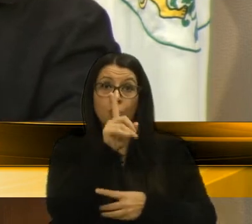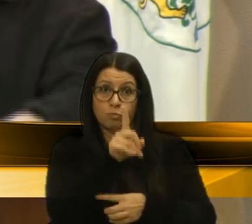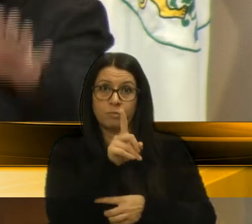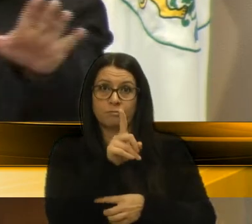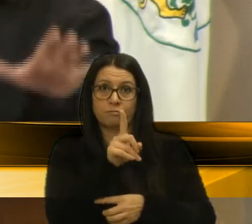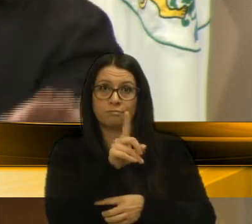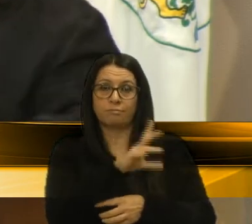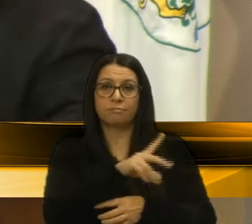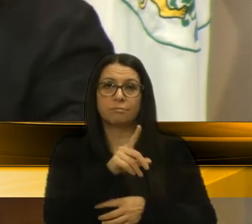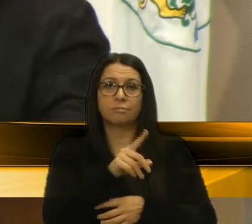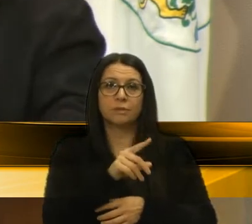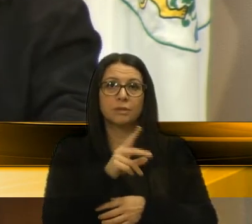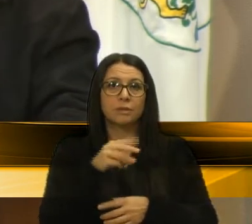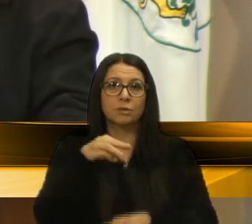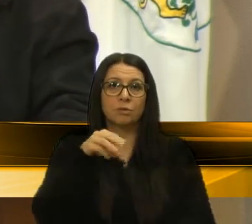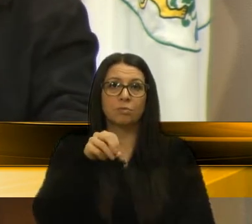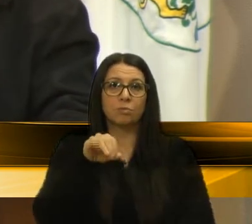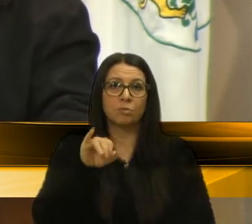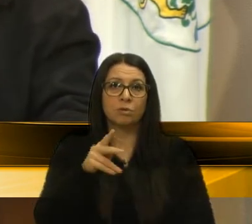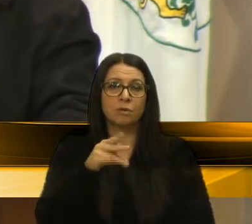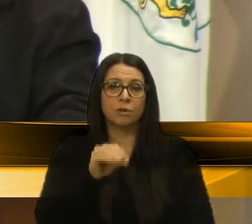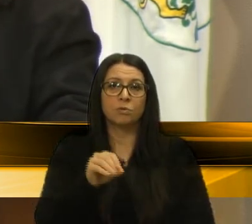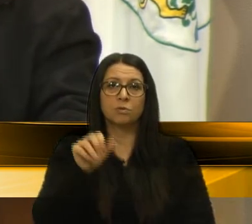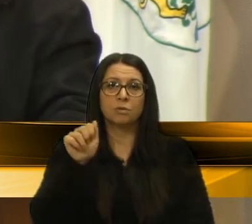a situação no Moinhos Galópolis.